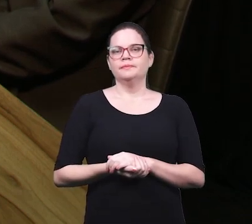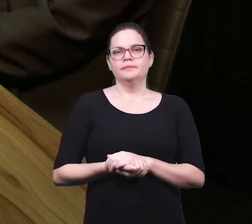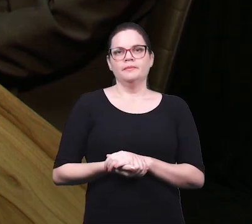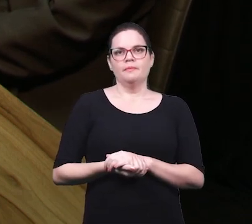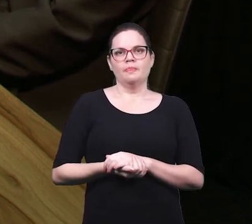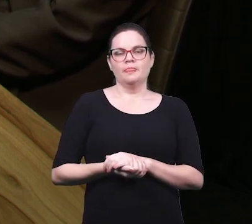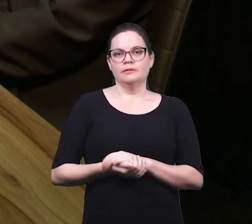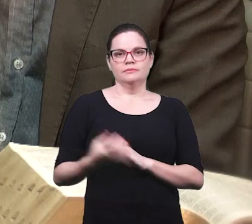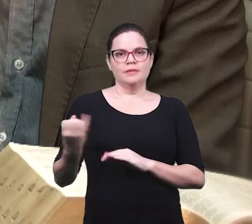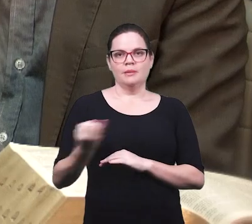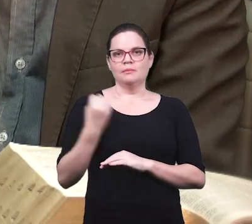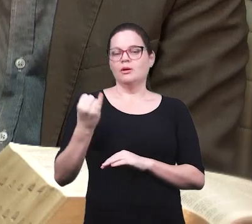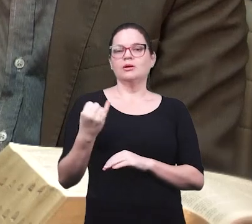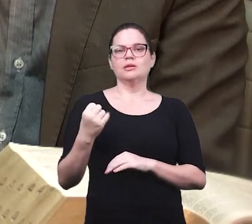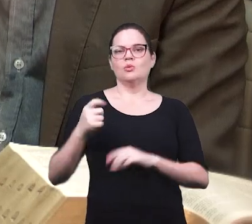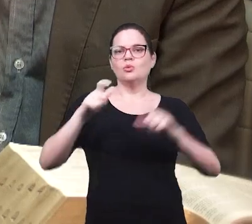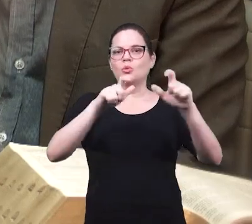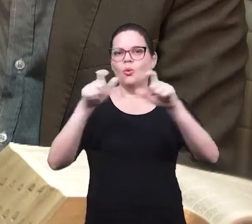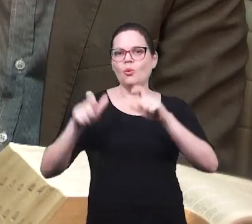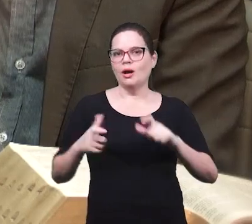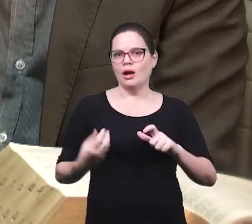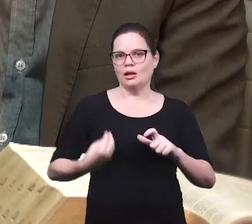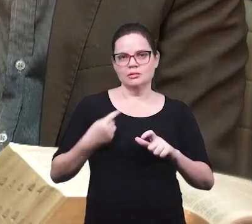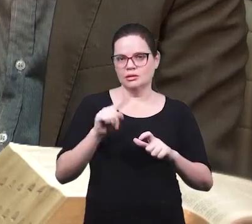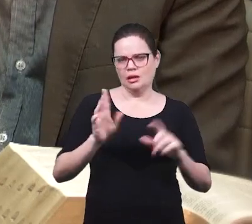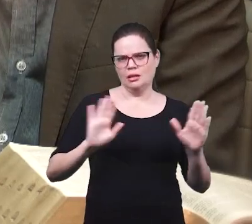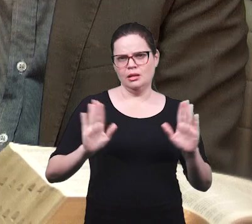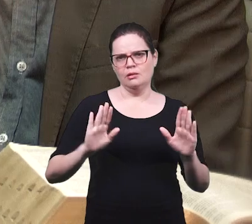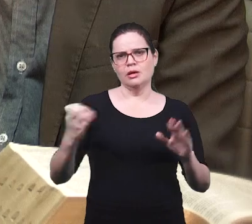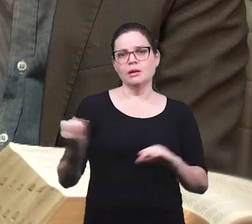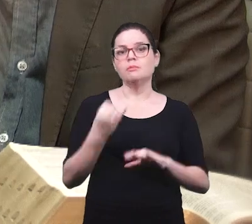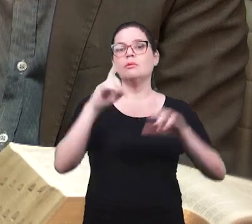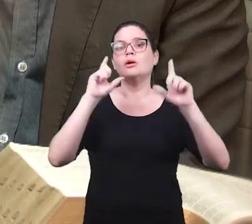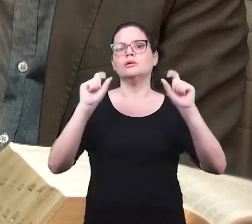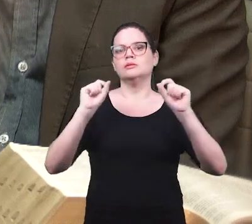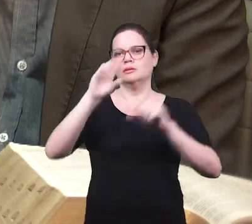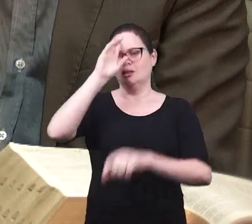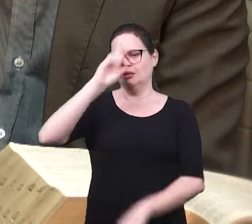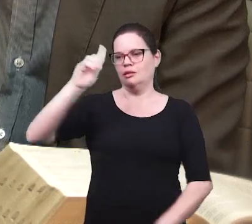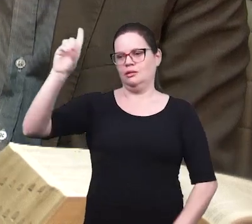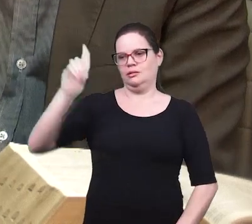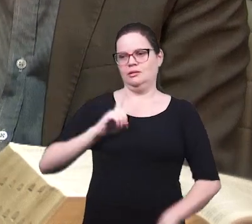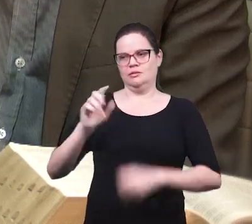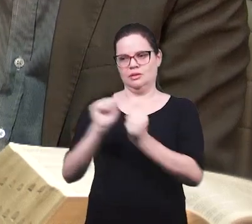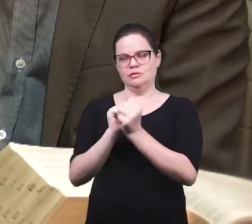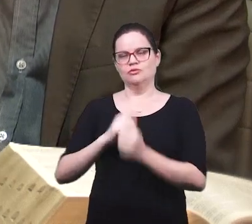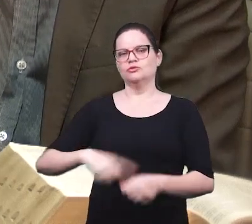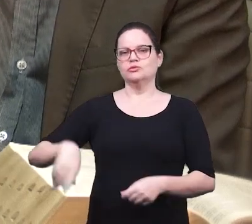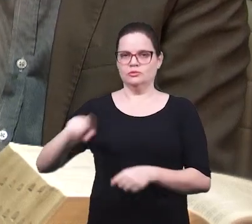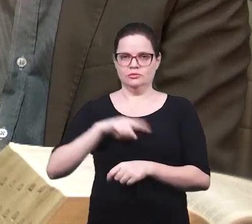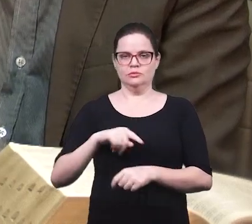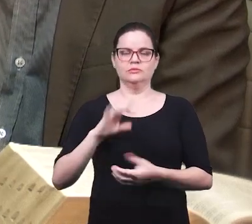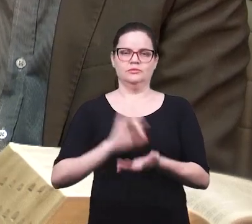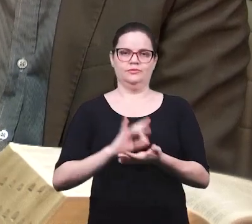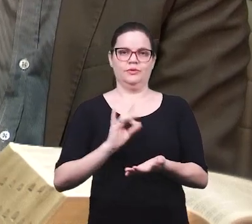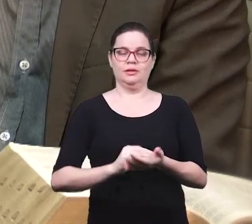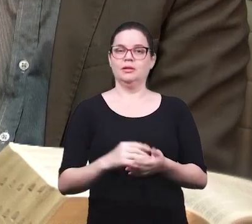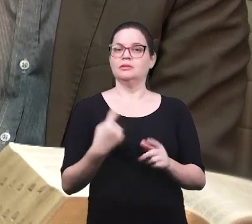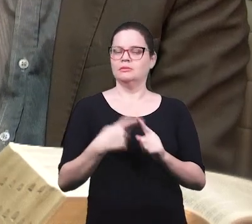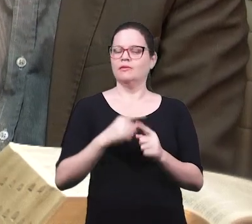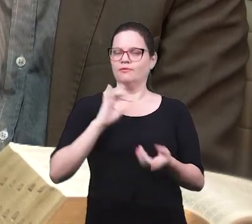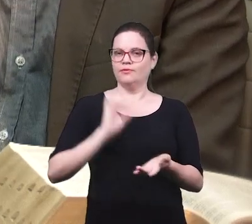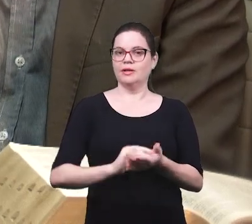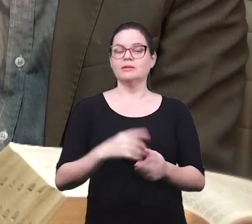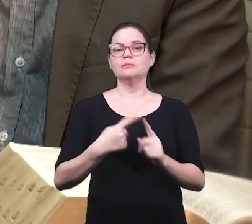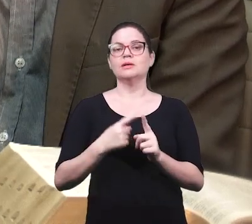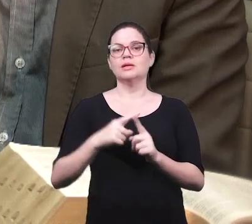você fez, que não importa o lugar onde você estiver, né? O que importa é a presença de Deus na sua vida.